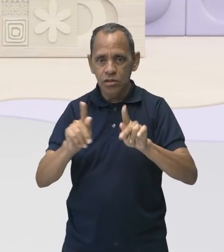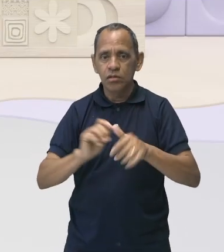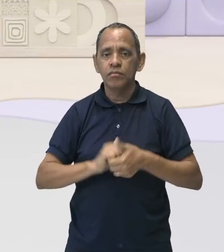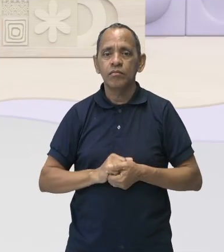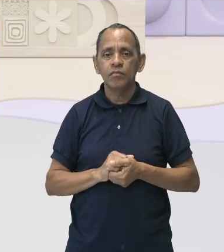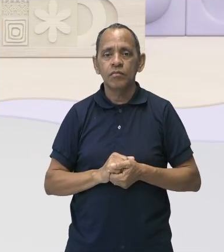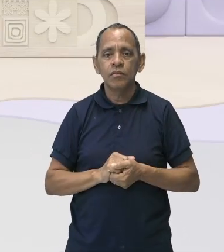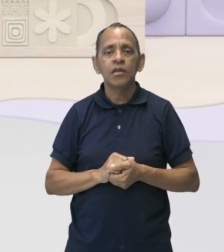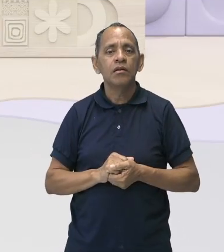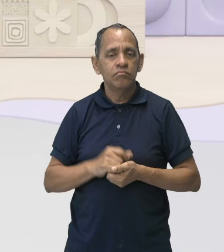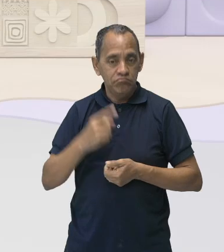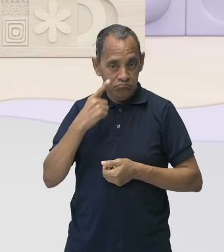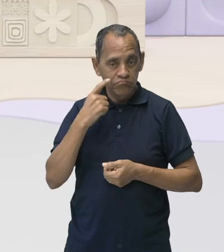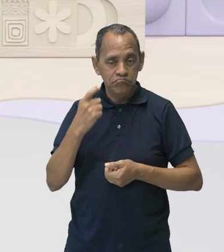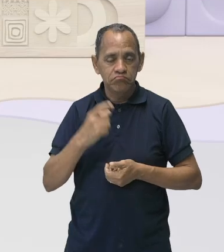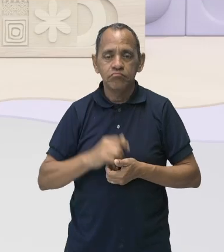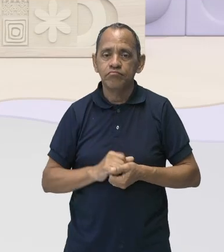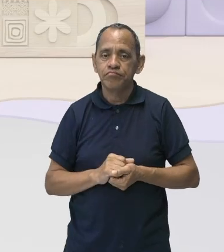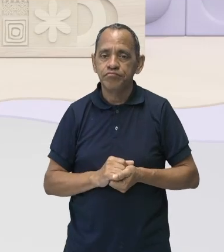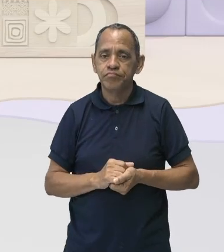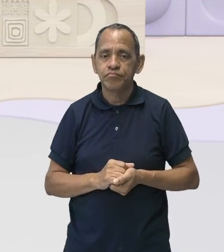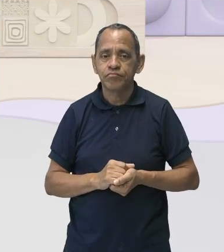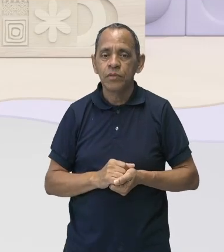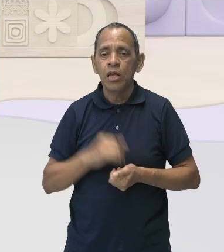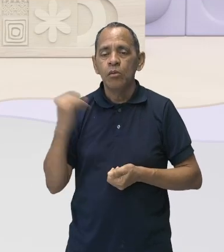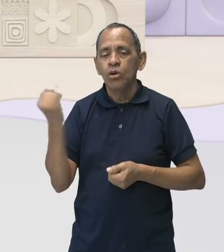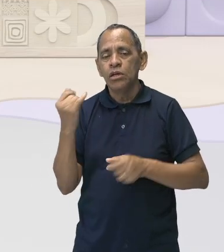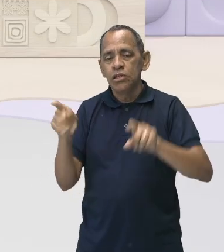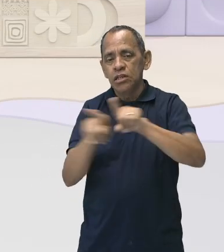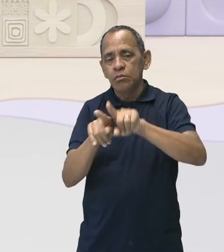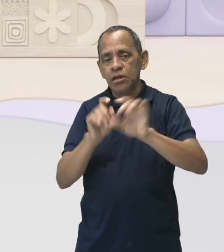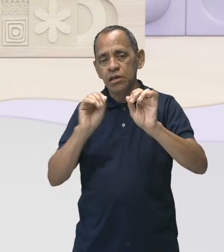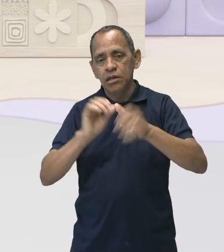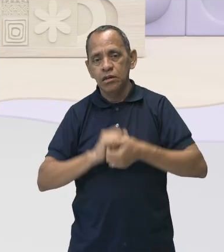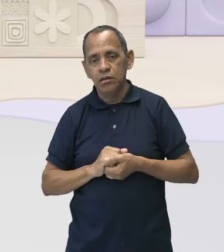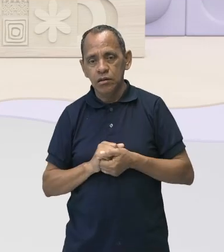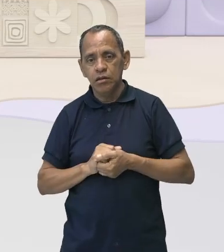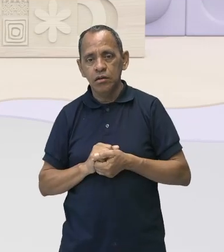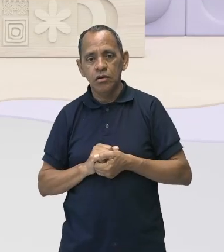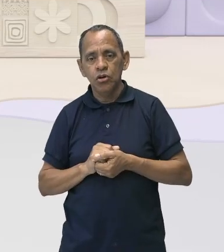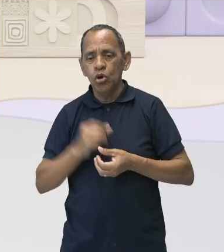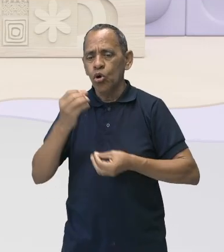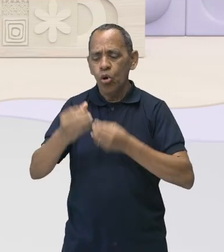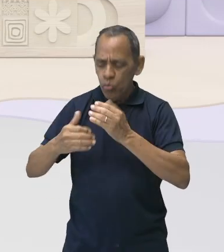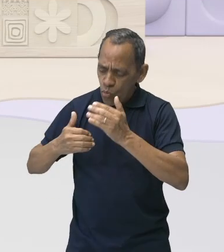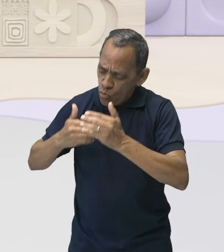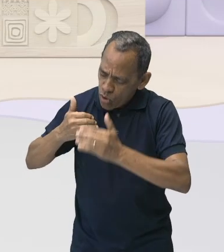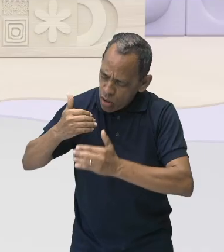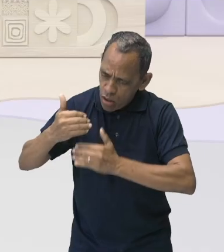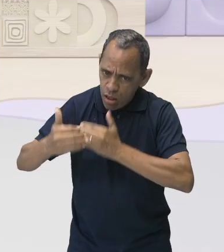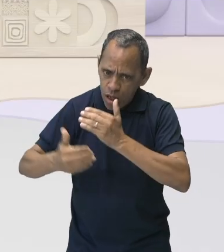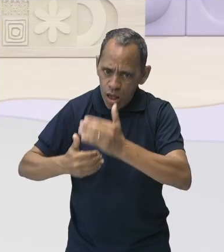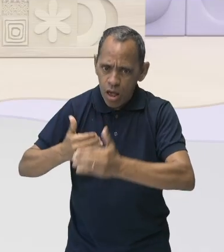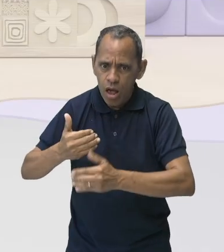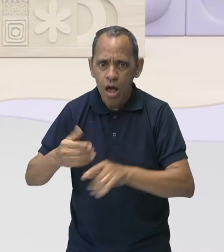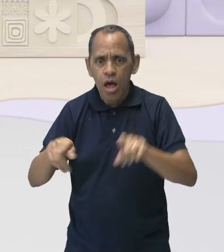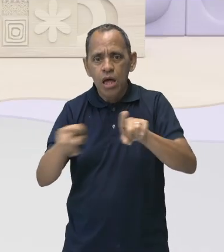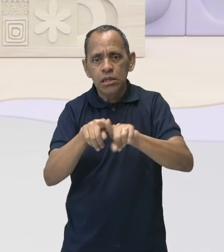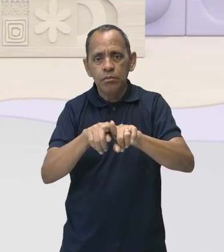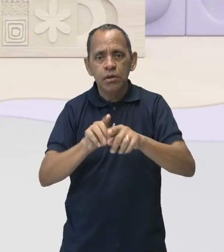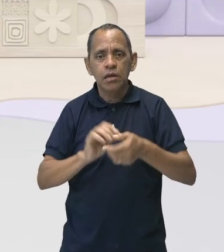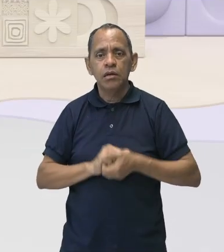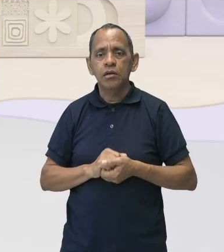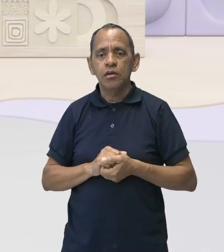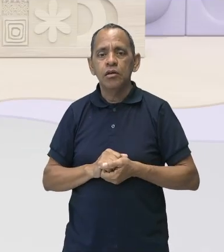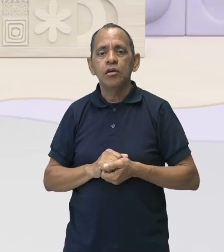é uma coisa bem interessante. Então, nós podemos também dar um outro passo em relação a isso, além do propósito divino,